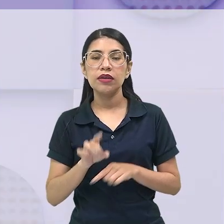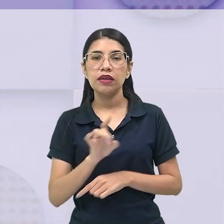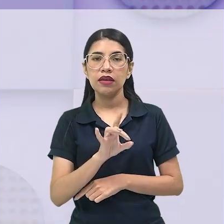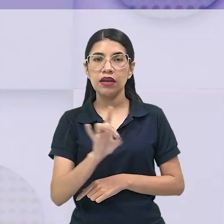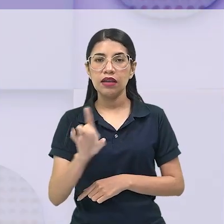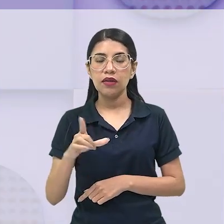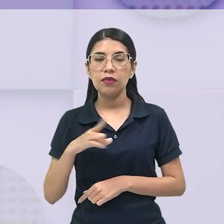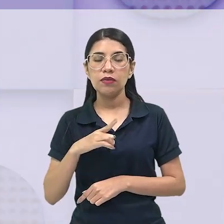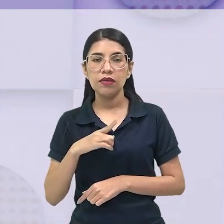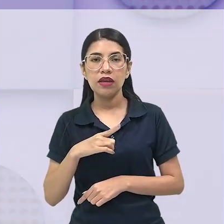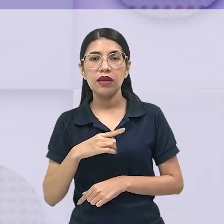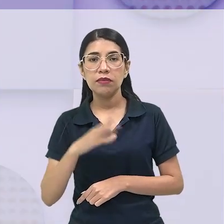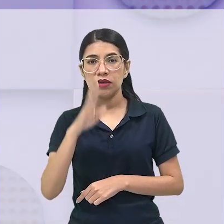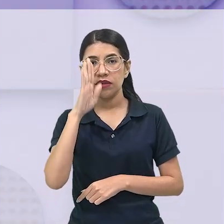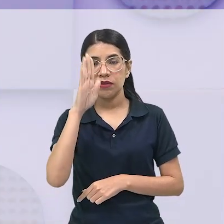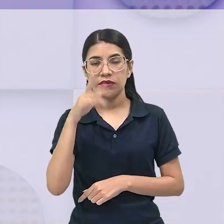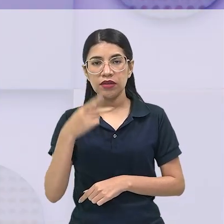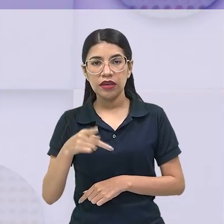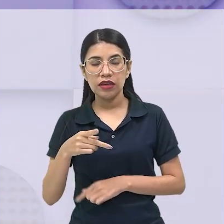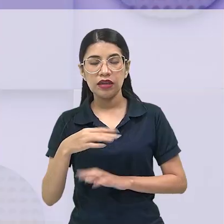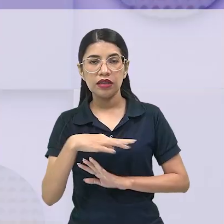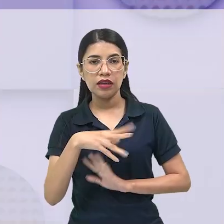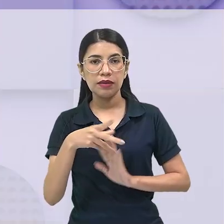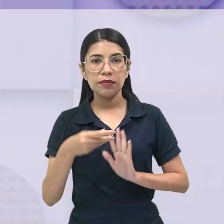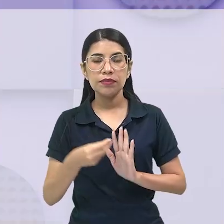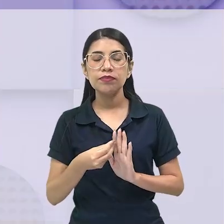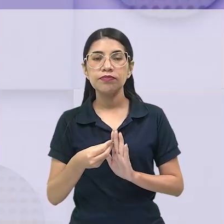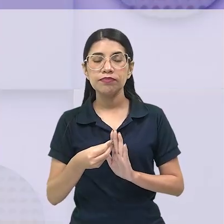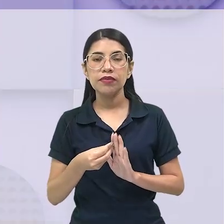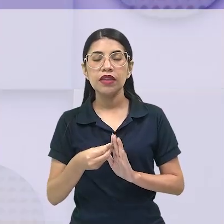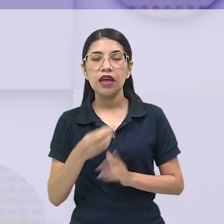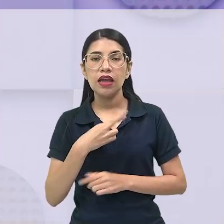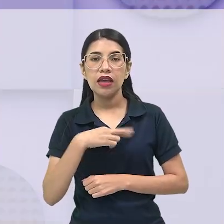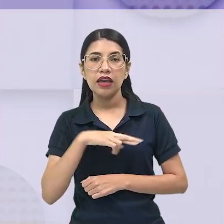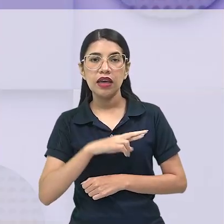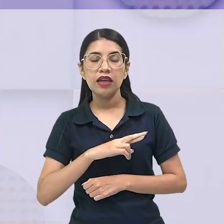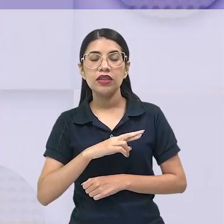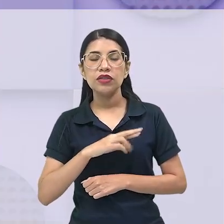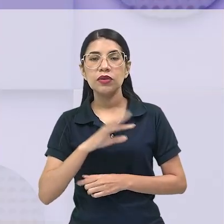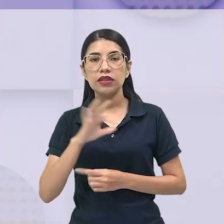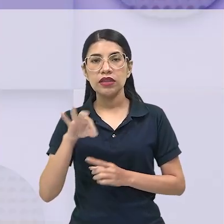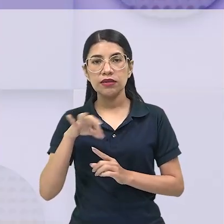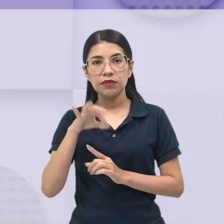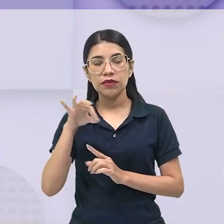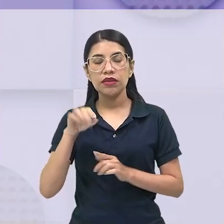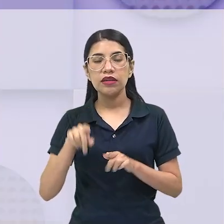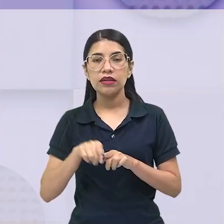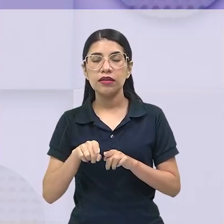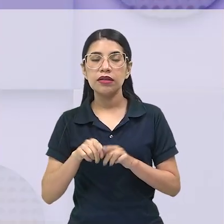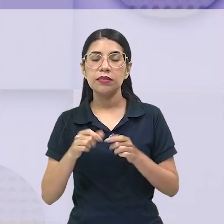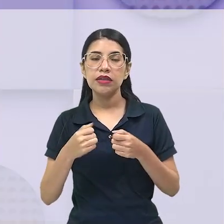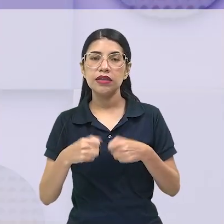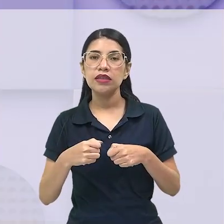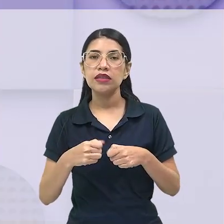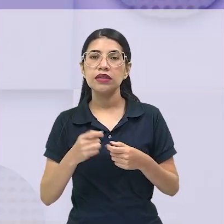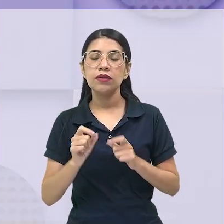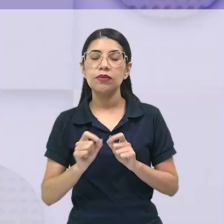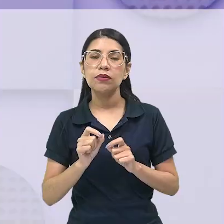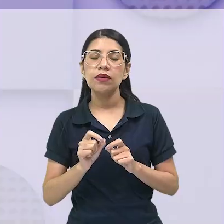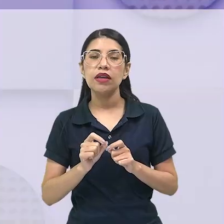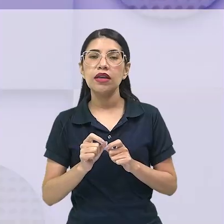nos confrontamos ainda mais aqui na Amazônia, né? Aqui na Amazônia, as religiões e as espiritualidades, elas precisam também